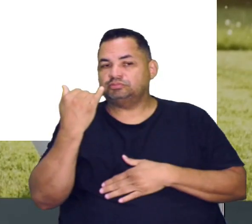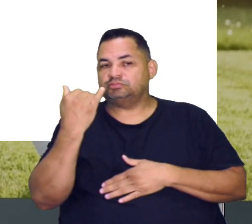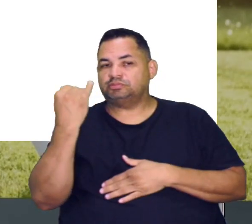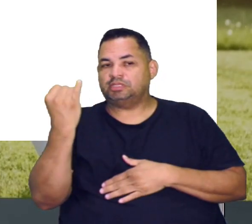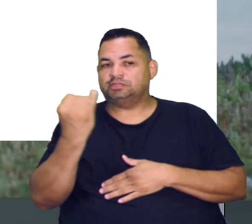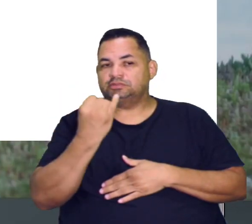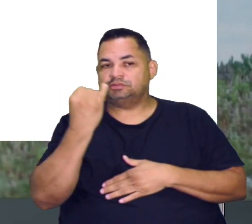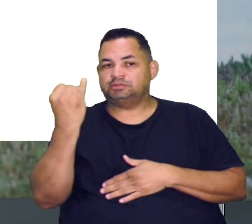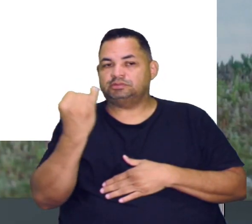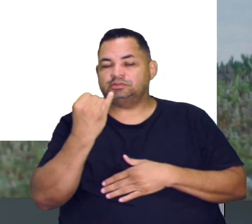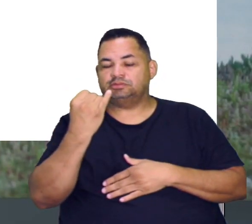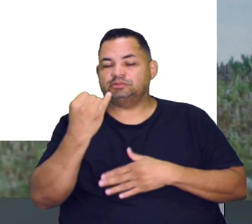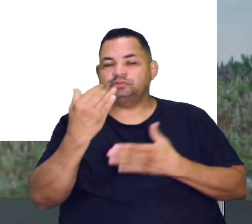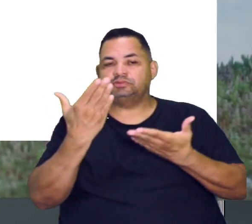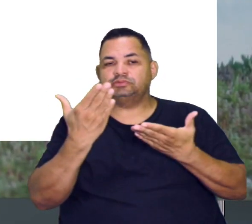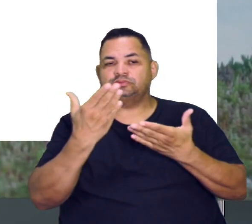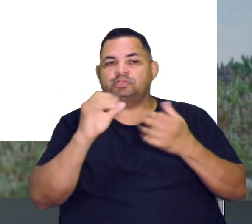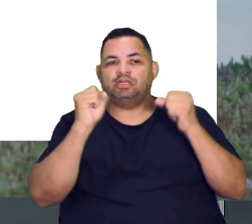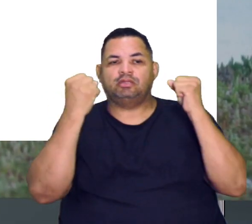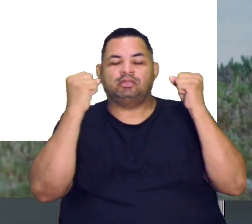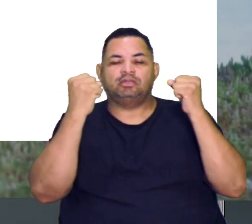esse exercício físico, quando